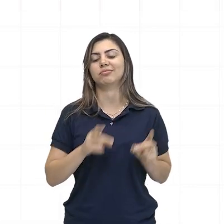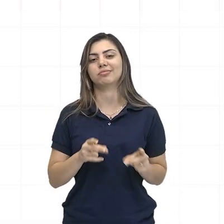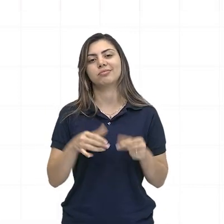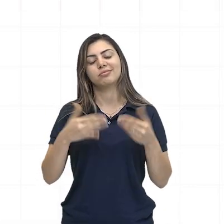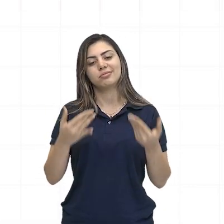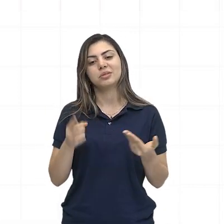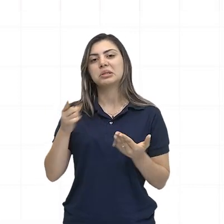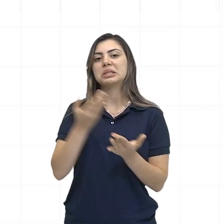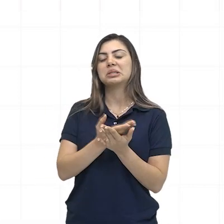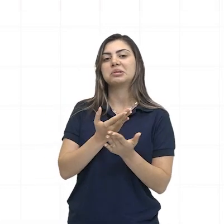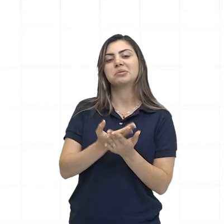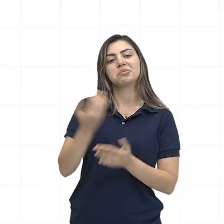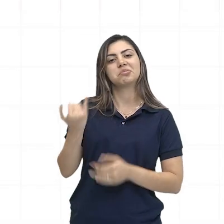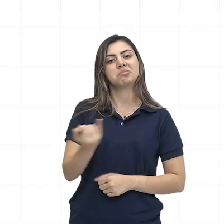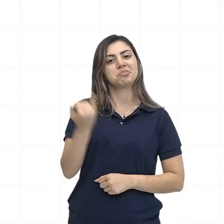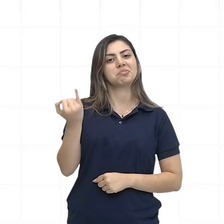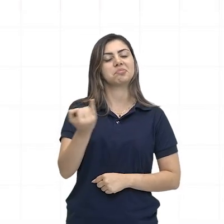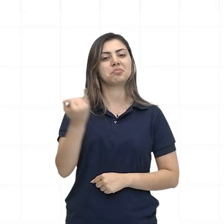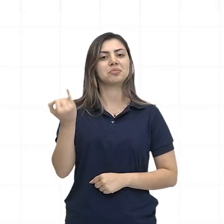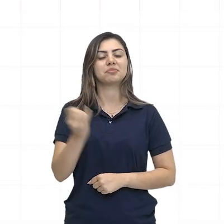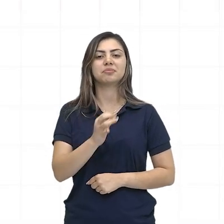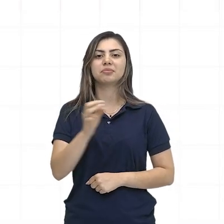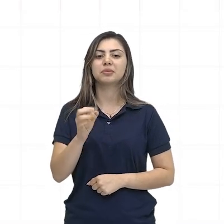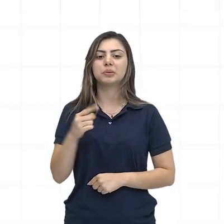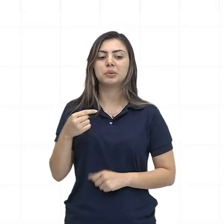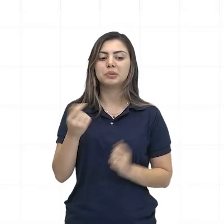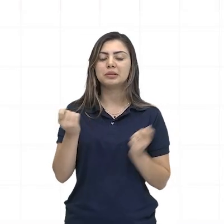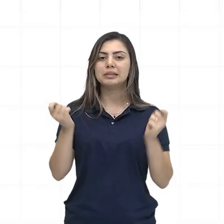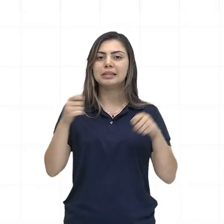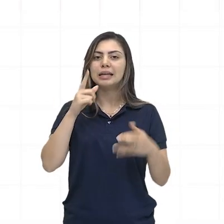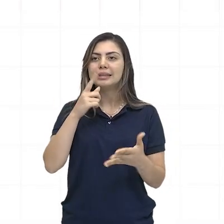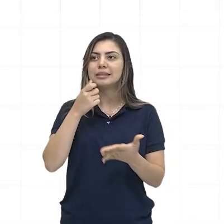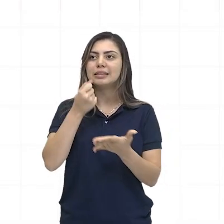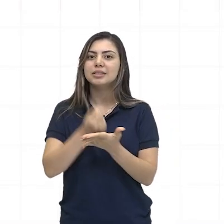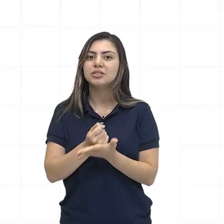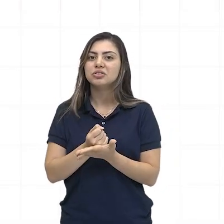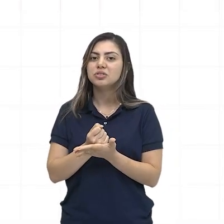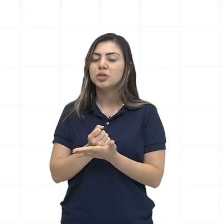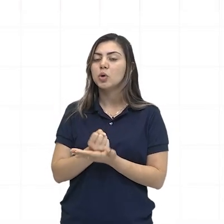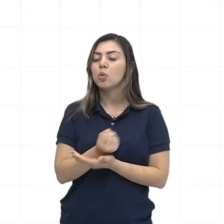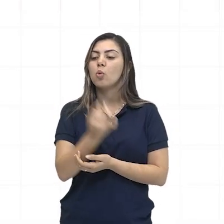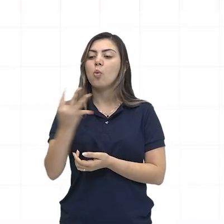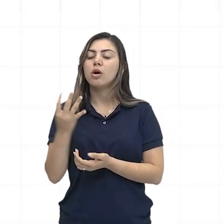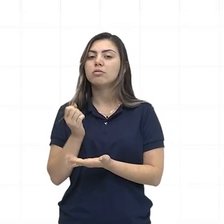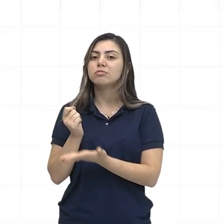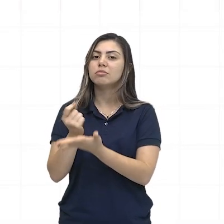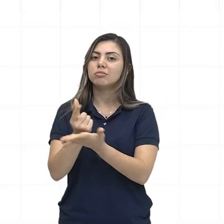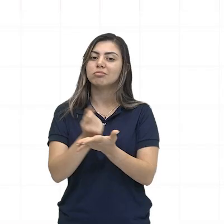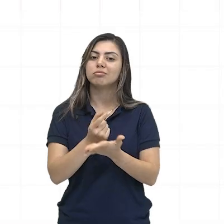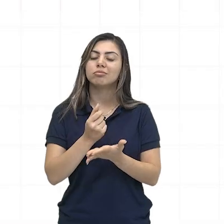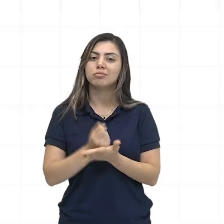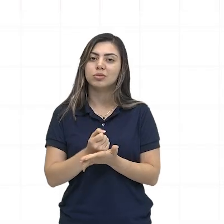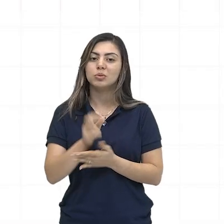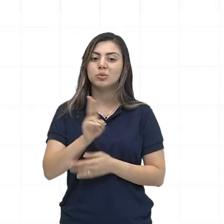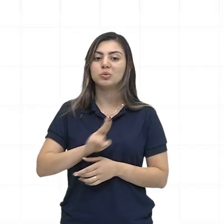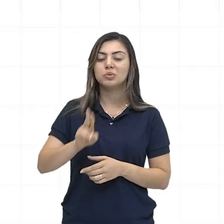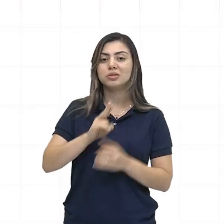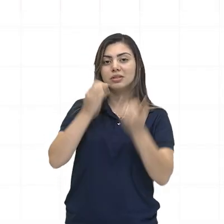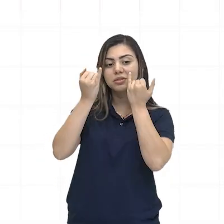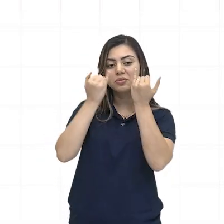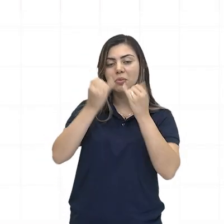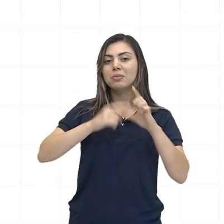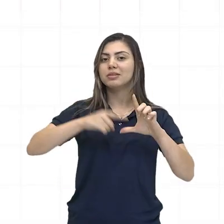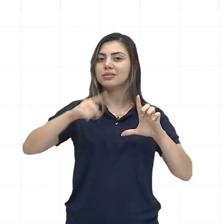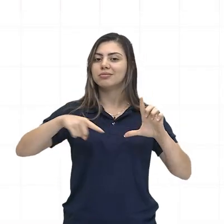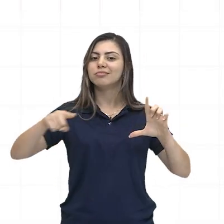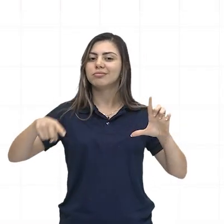feitos esses estudos estatísticos, para a gente poder tomar, né, uma decisão com base em